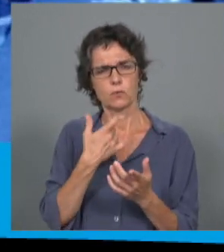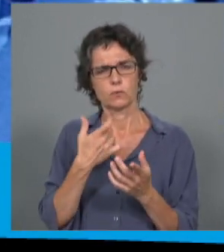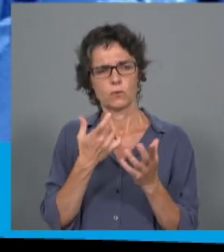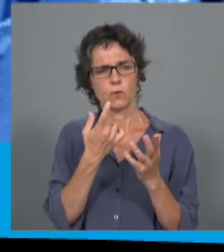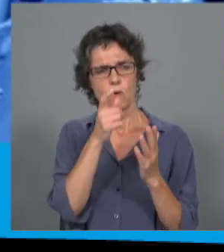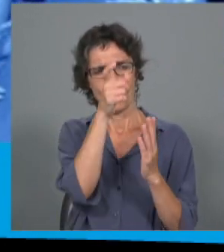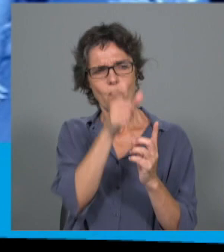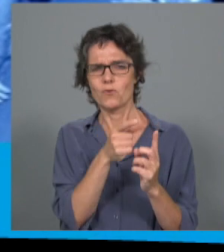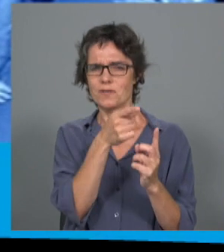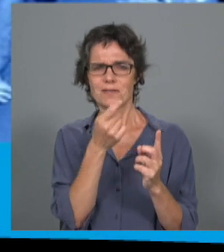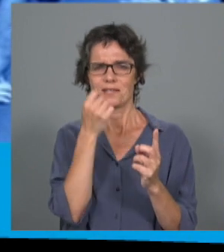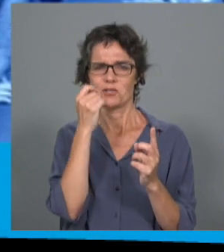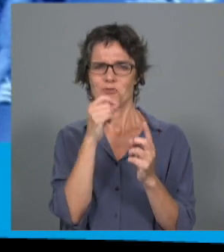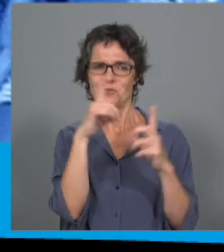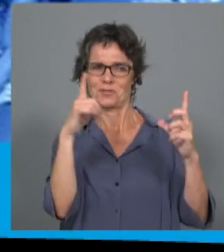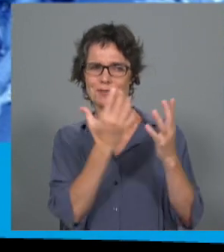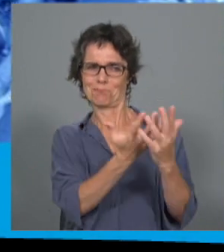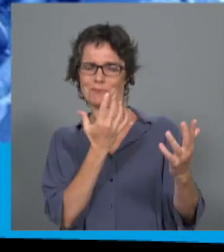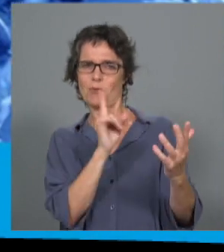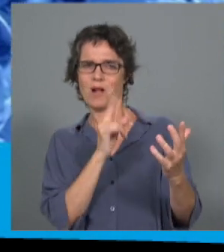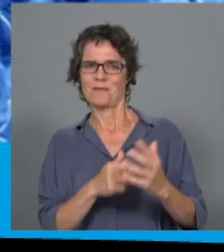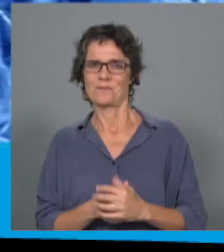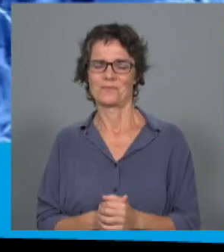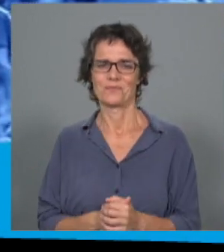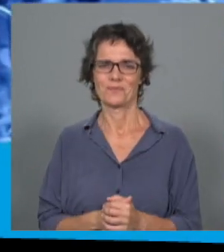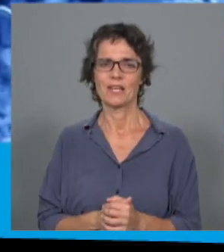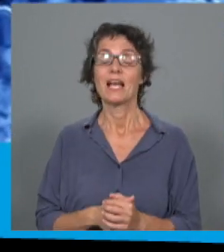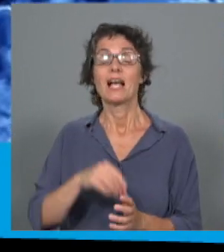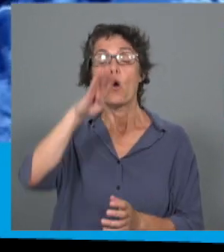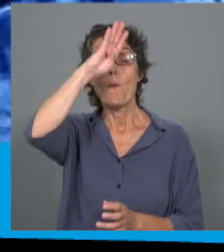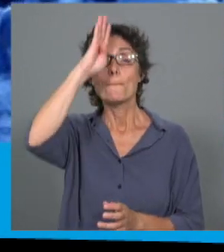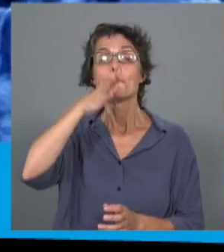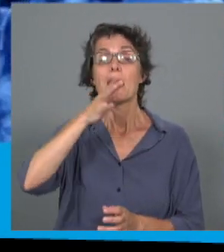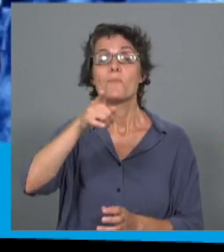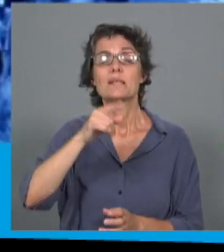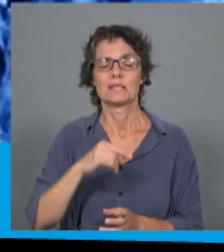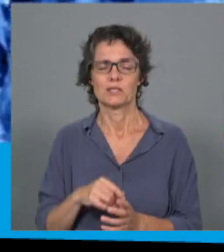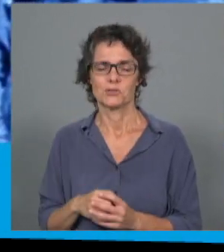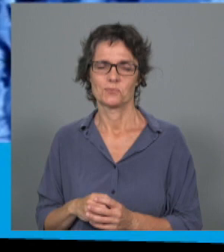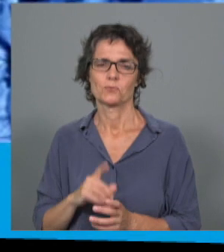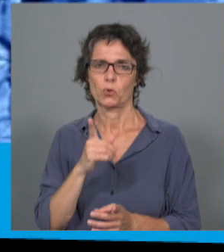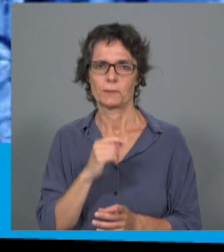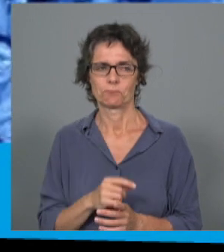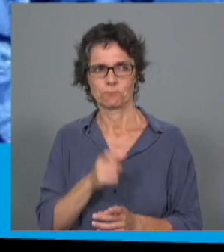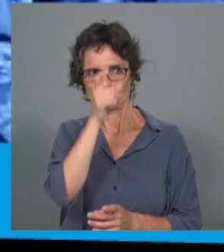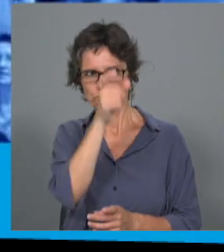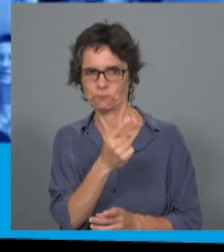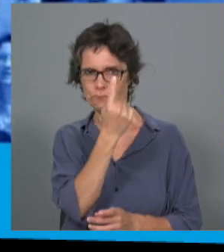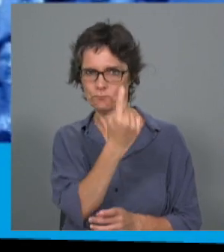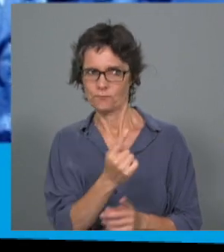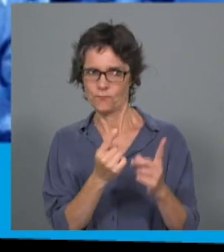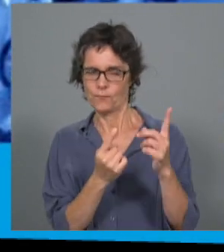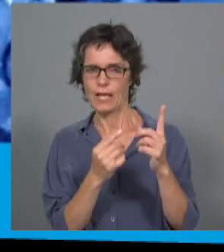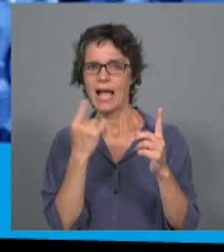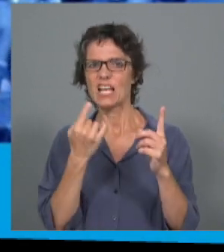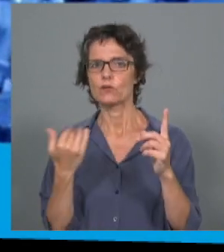Olha, uma figura, em primeiro lugar, como diz o Papa Francisco na Patris Corde, que uma figura de segundo plano